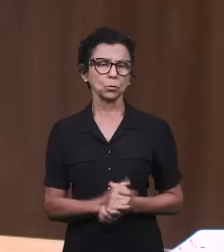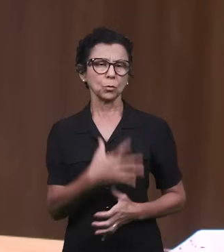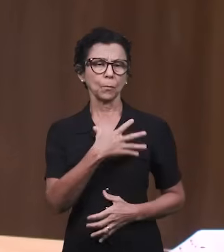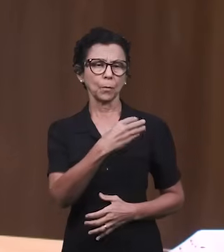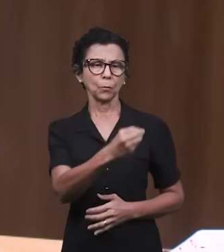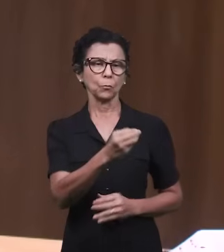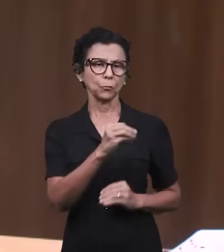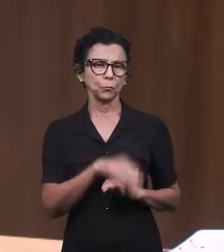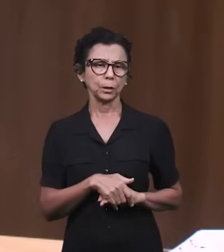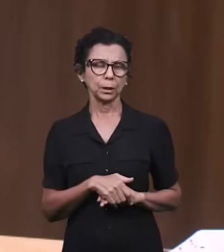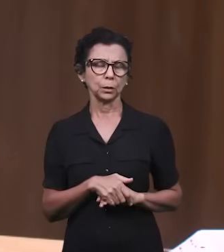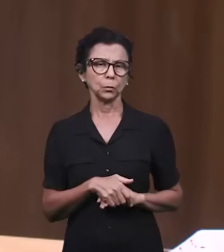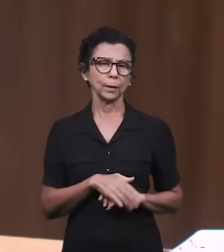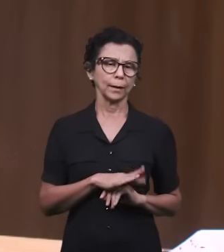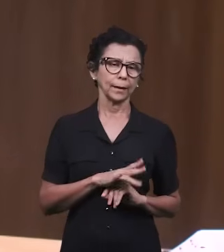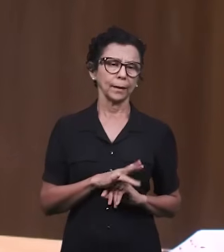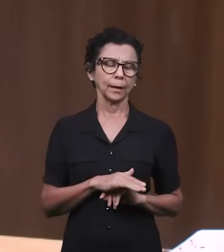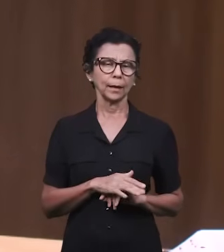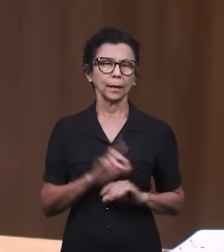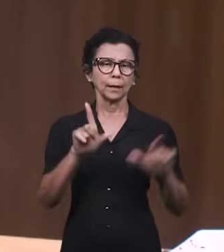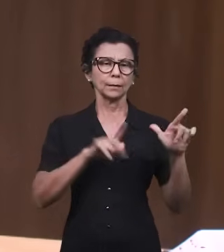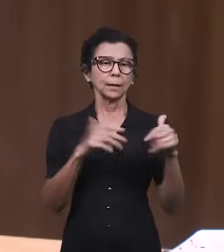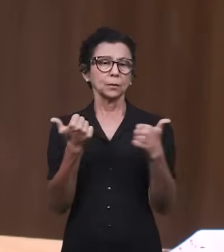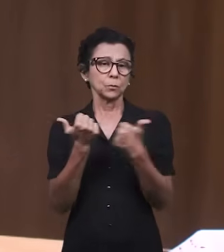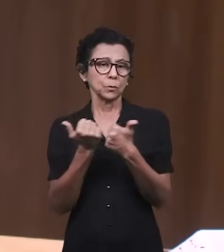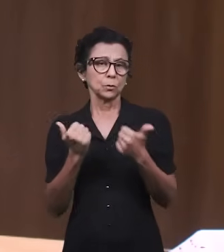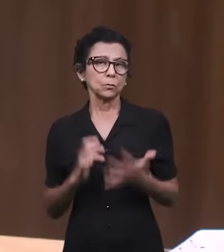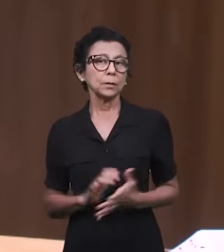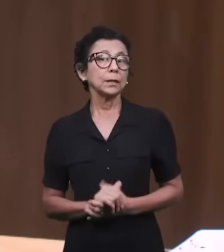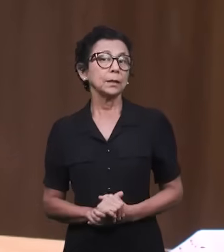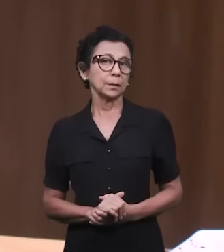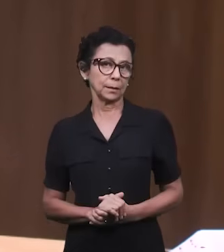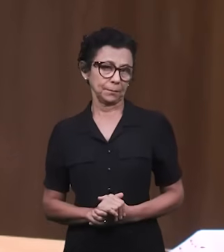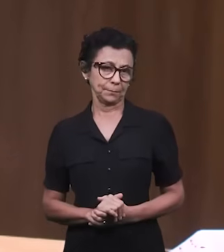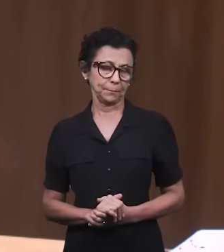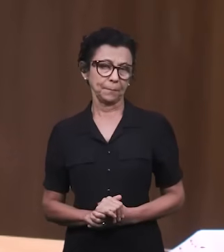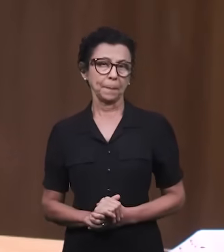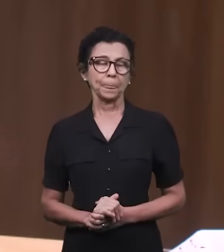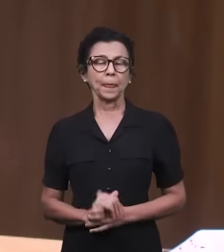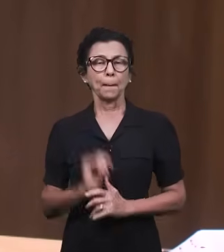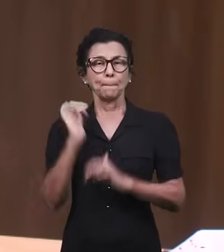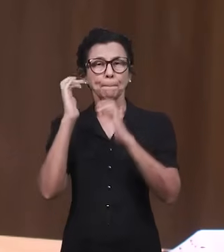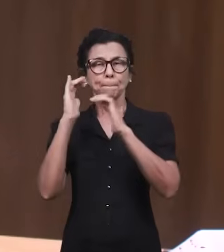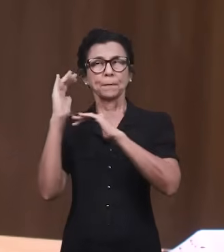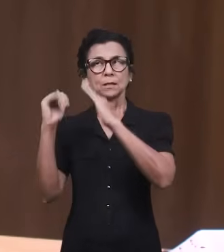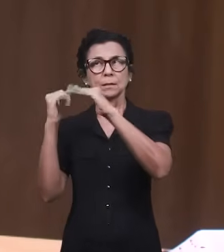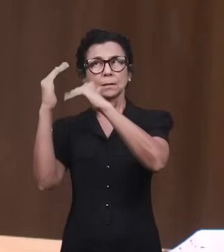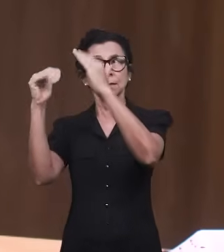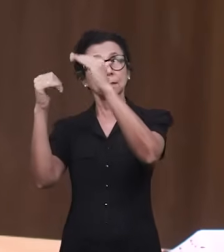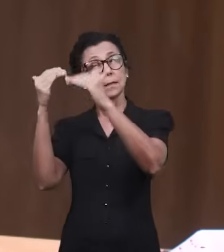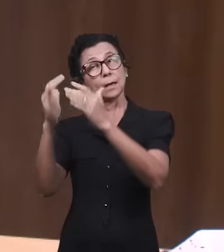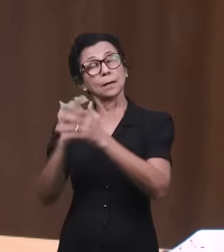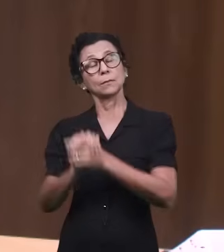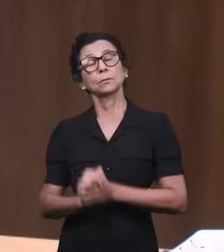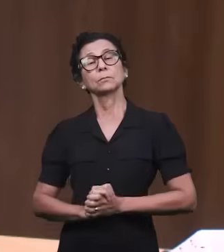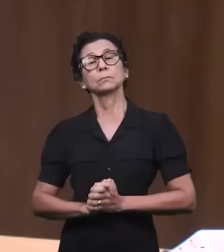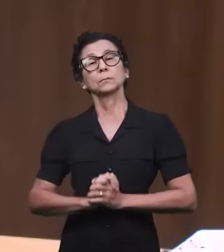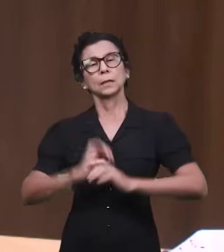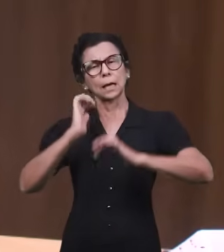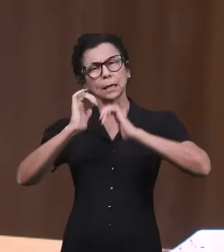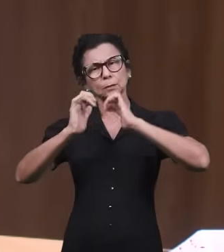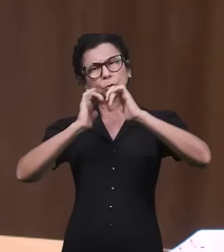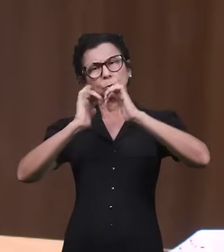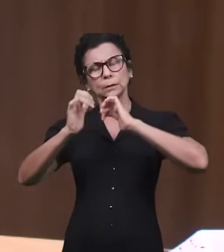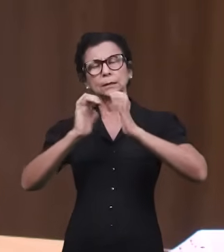ele possa influenciar com impactos positivos para o desenvolvimento cognitivo,